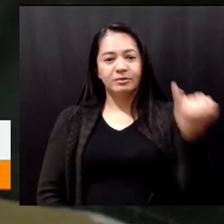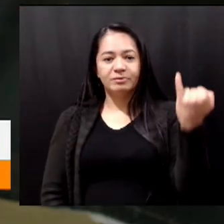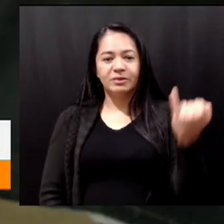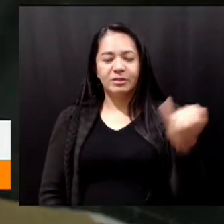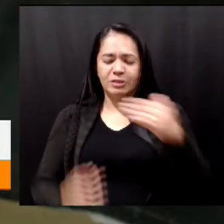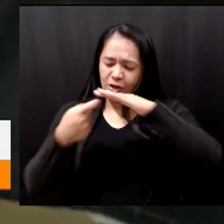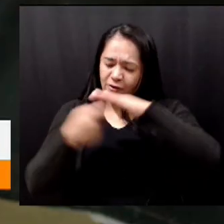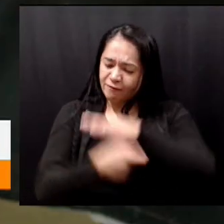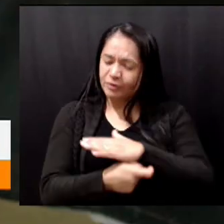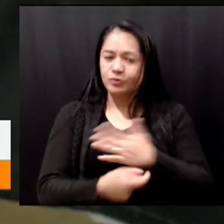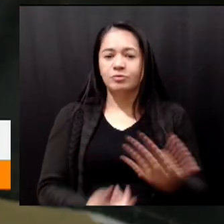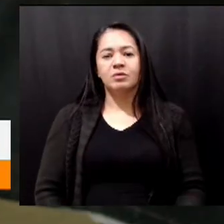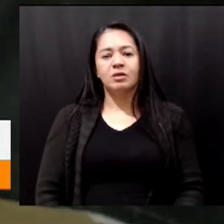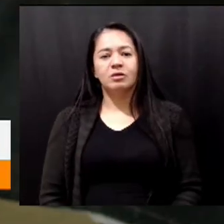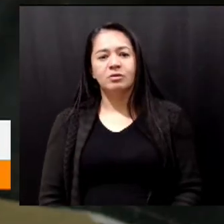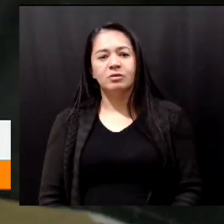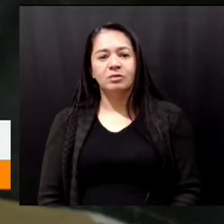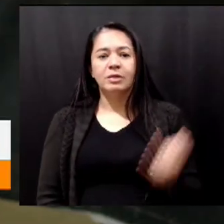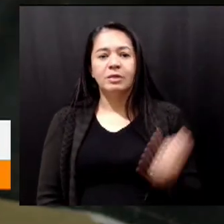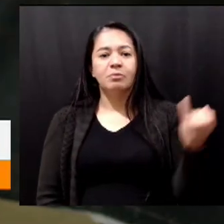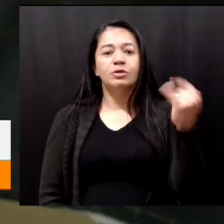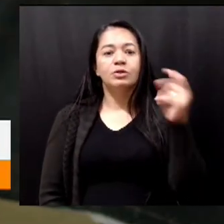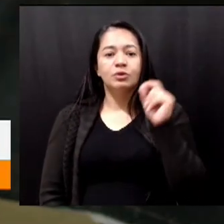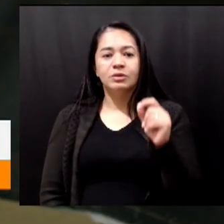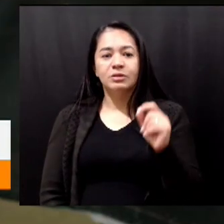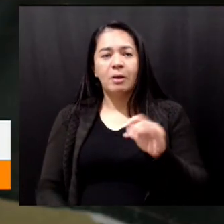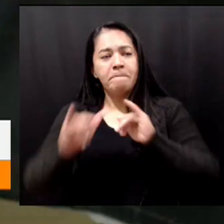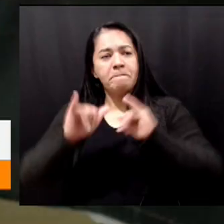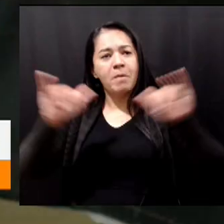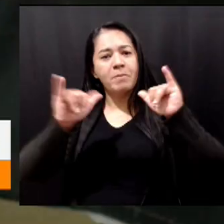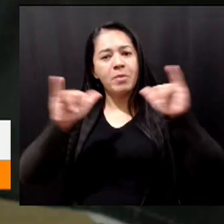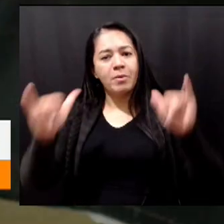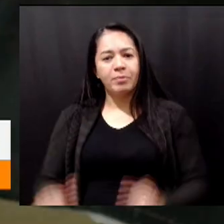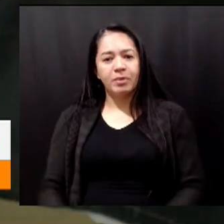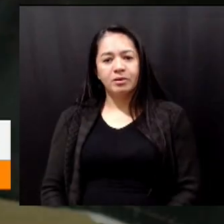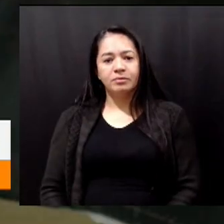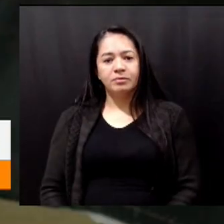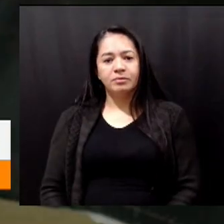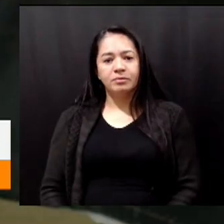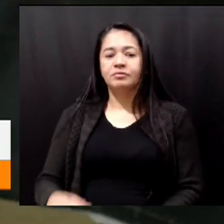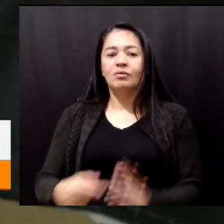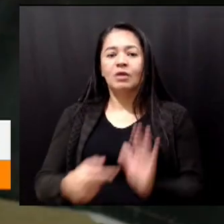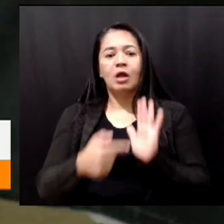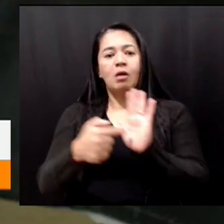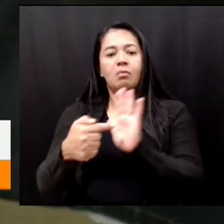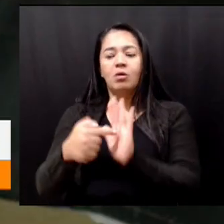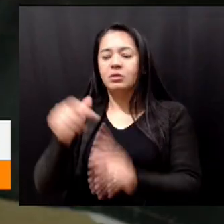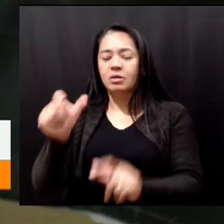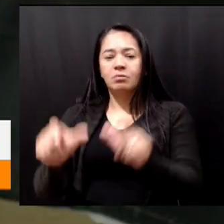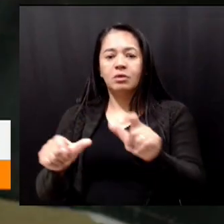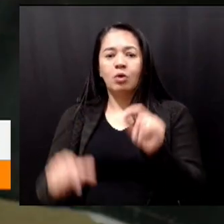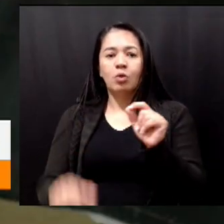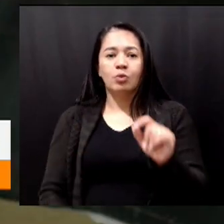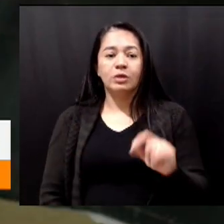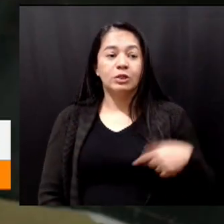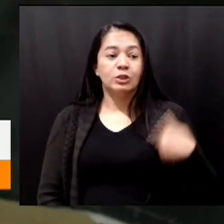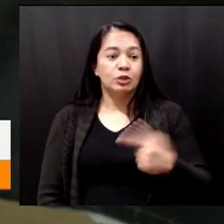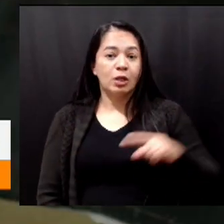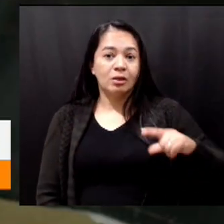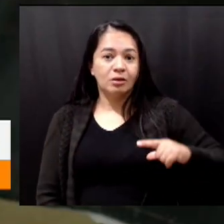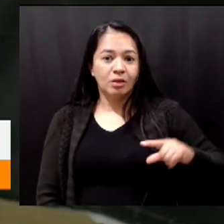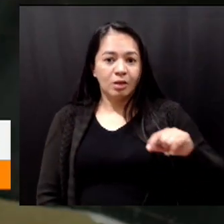é importante também a divulgação, né? E trazer, mostrar para as pessoas o que temos aqui nessa